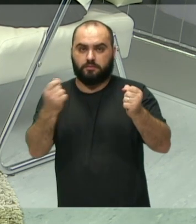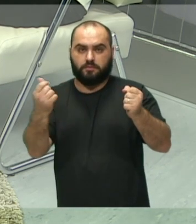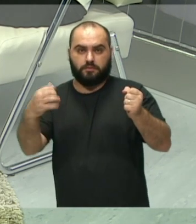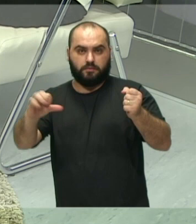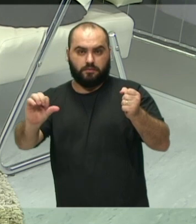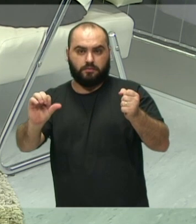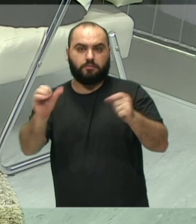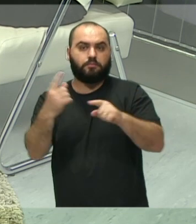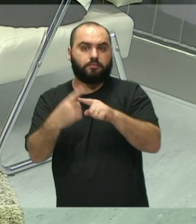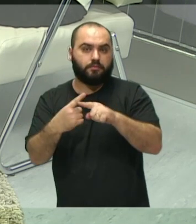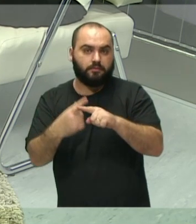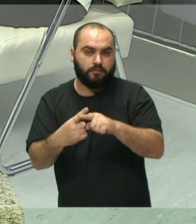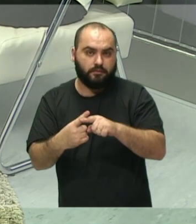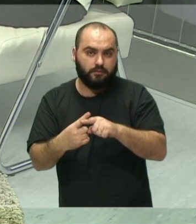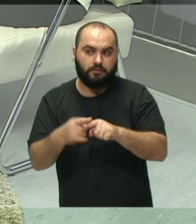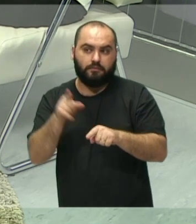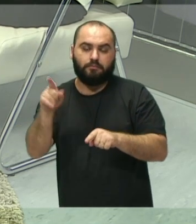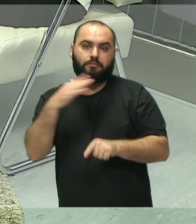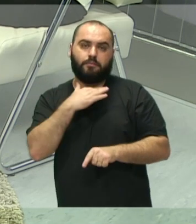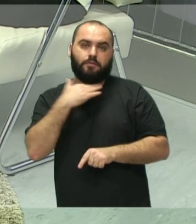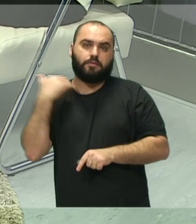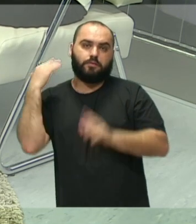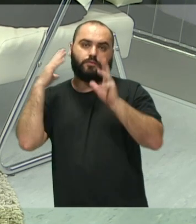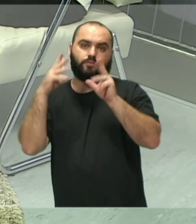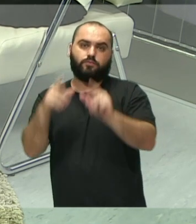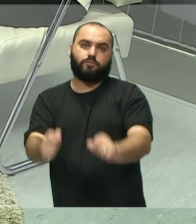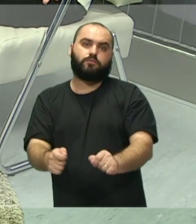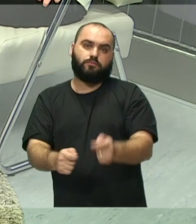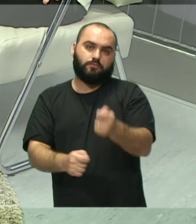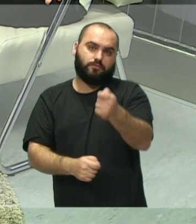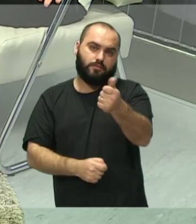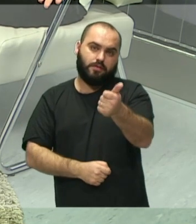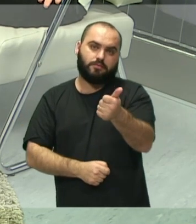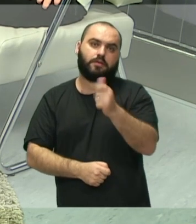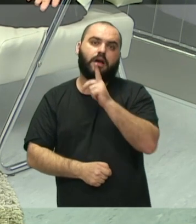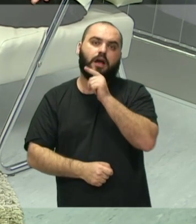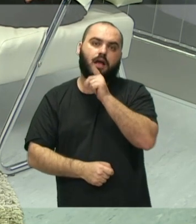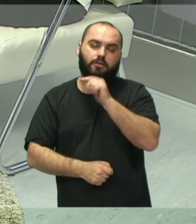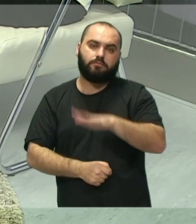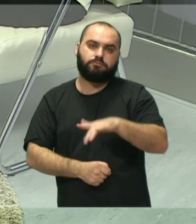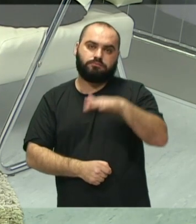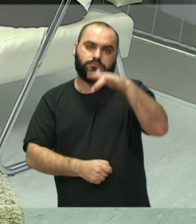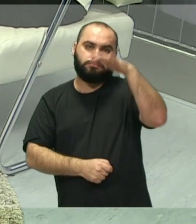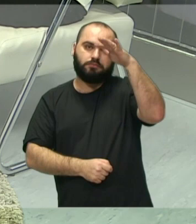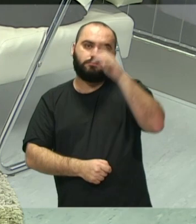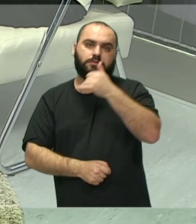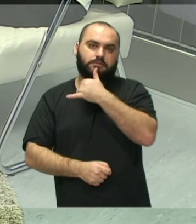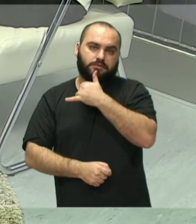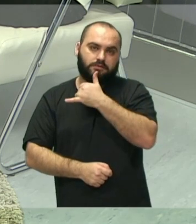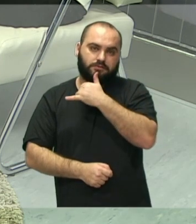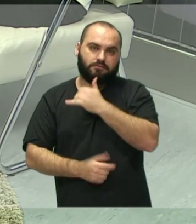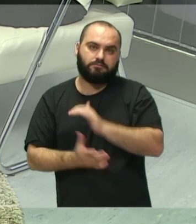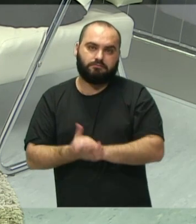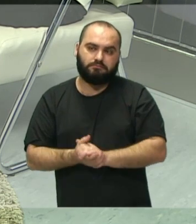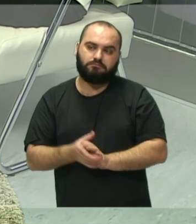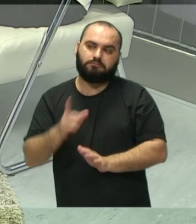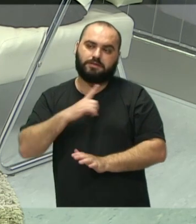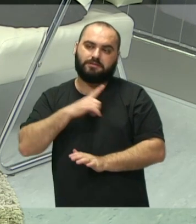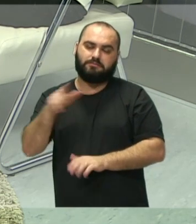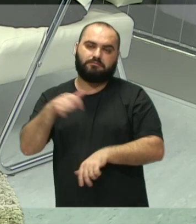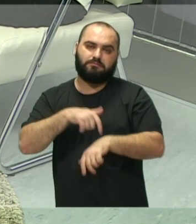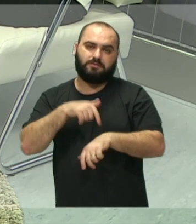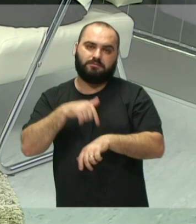enchente, porque infelizmente eles morreram quase todos afogados. Então, é muito triste ter que passar por um cenário como